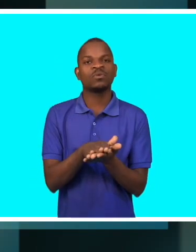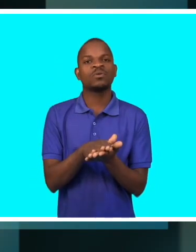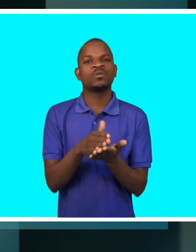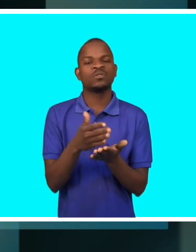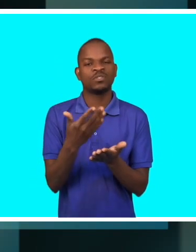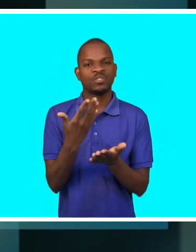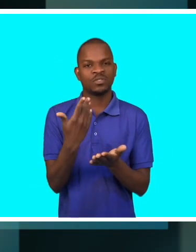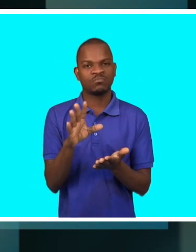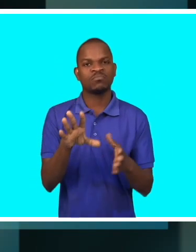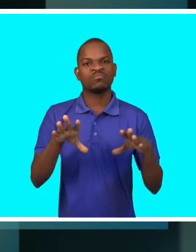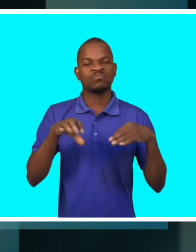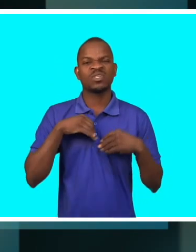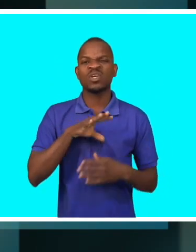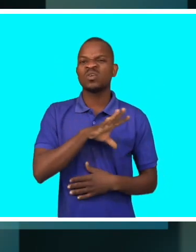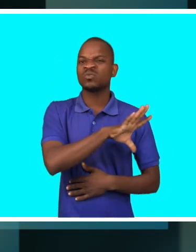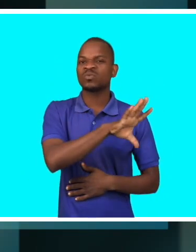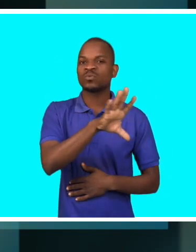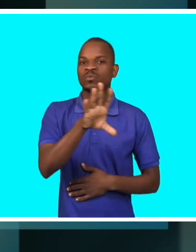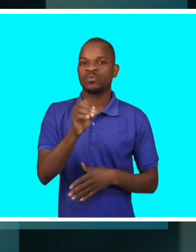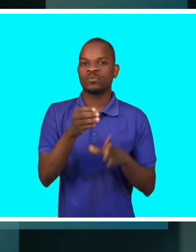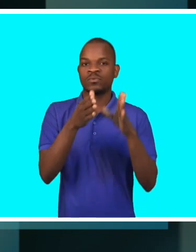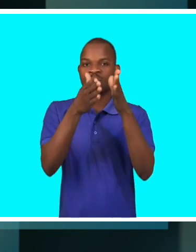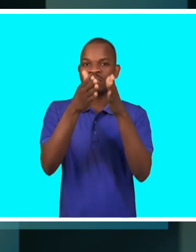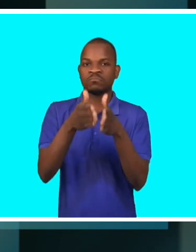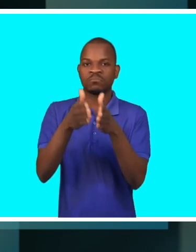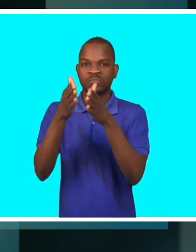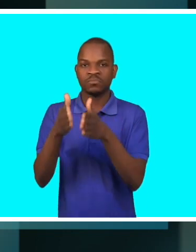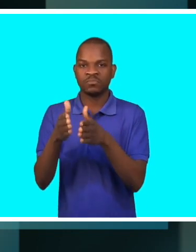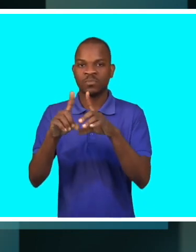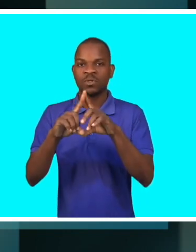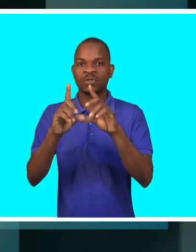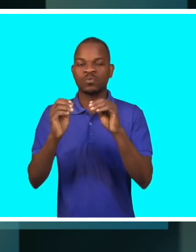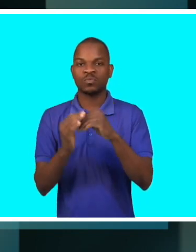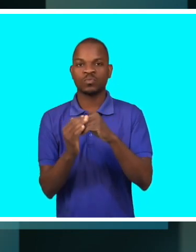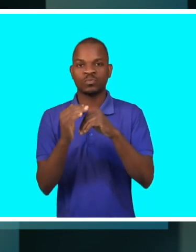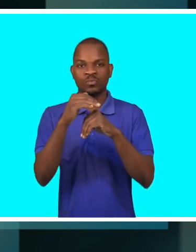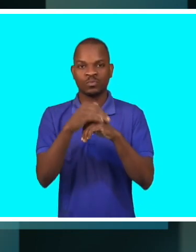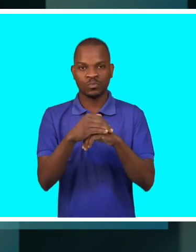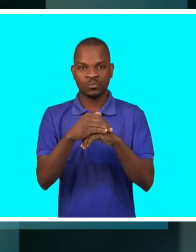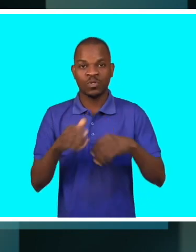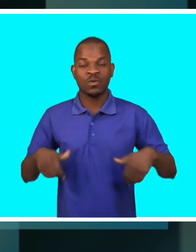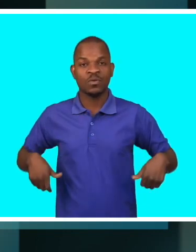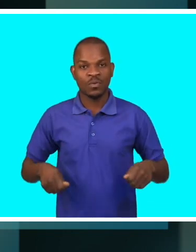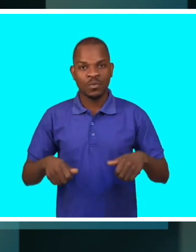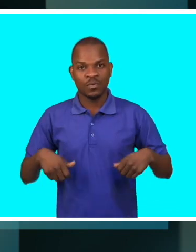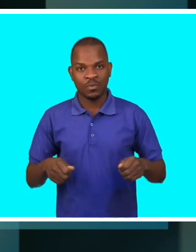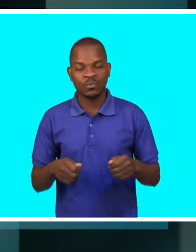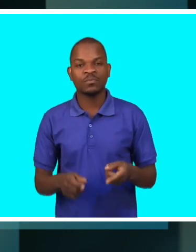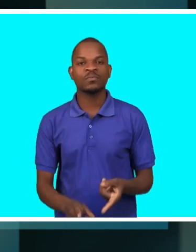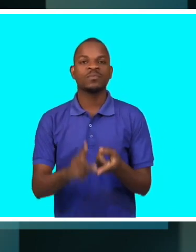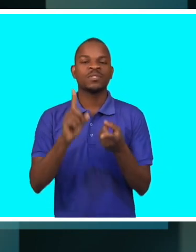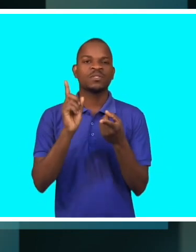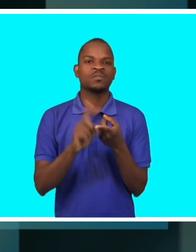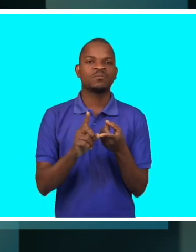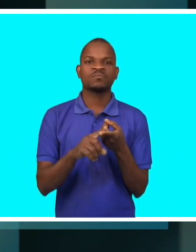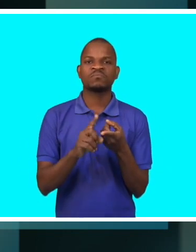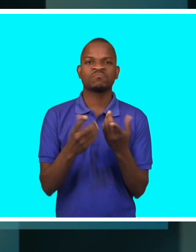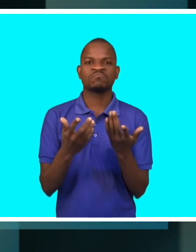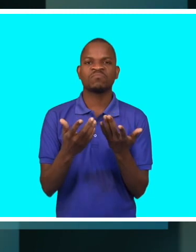efetivamente acomoda todos os aspectos relacionados com a acessibilidade da pessoa com deficiência,